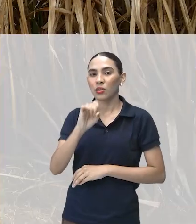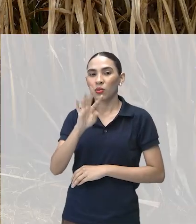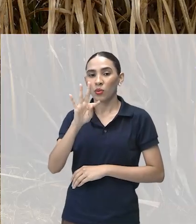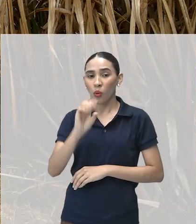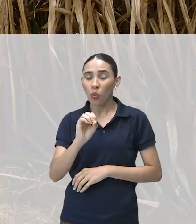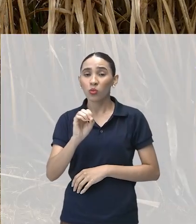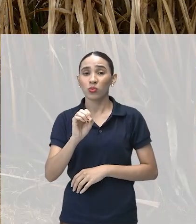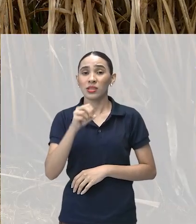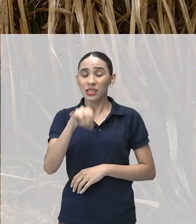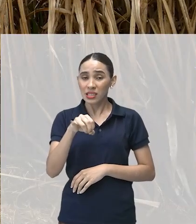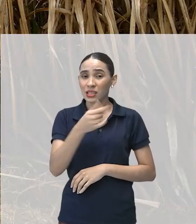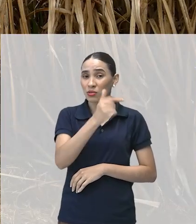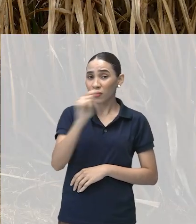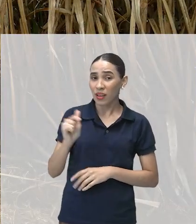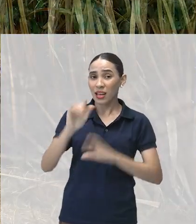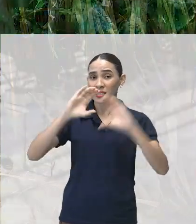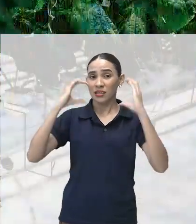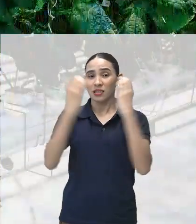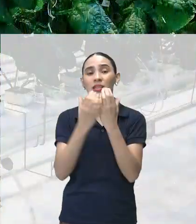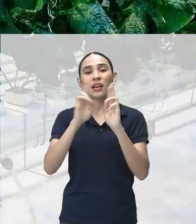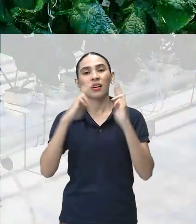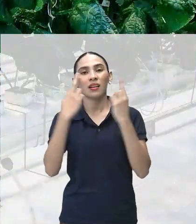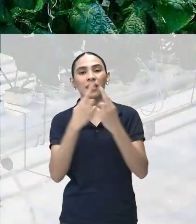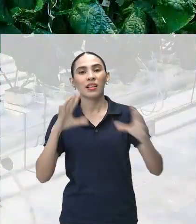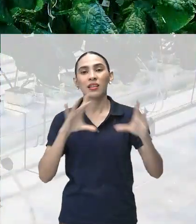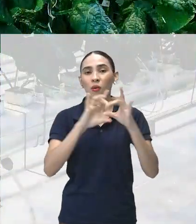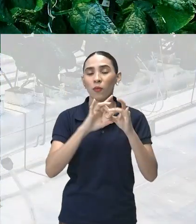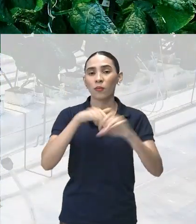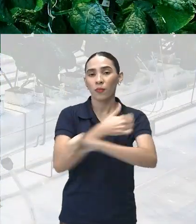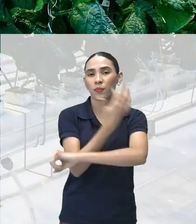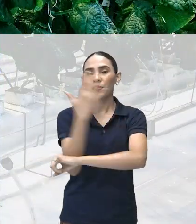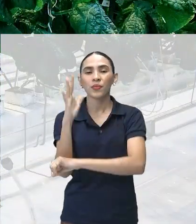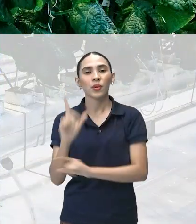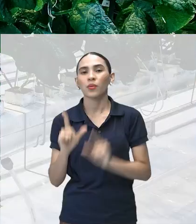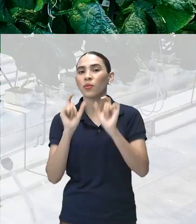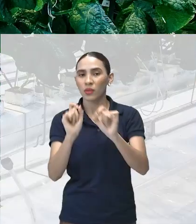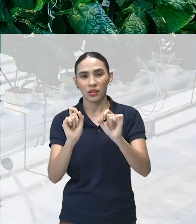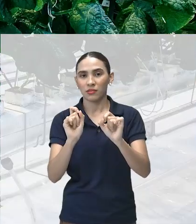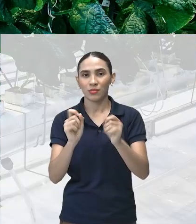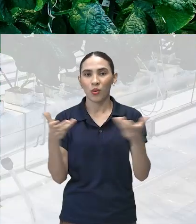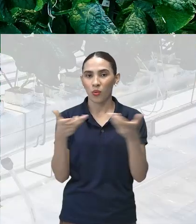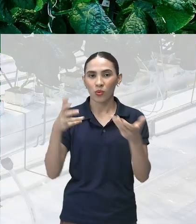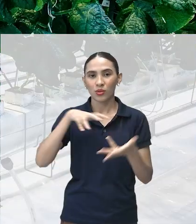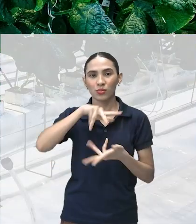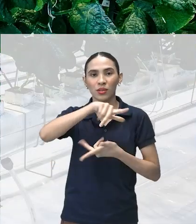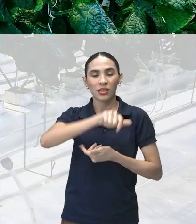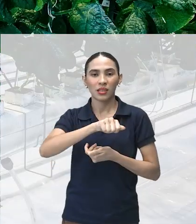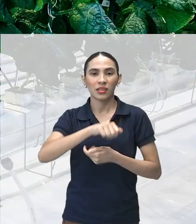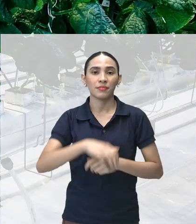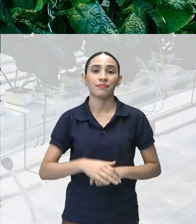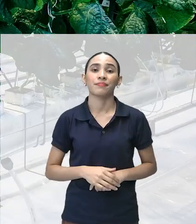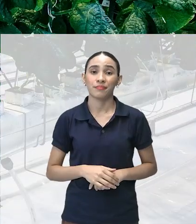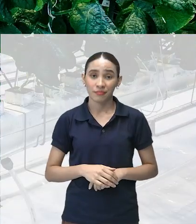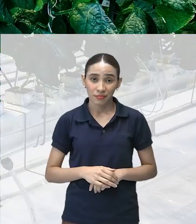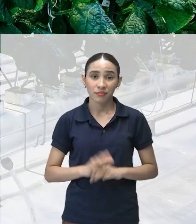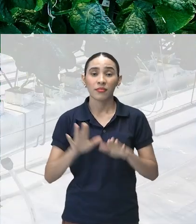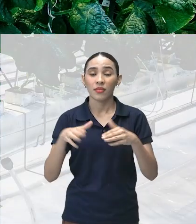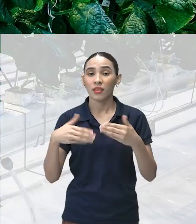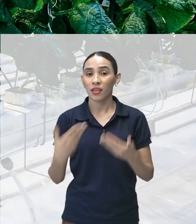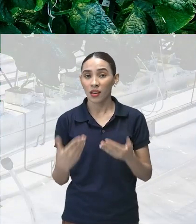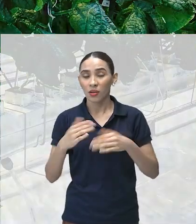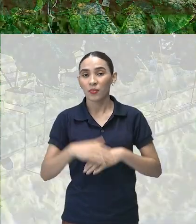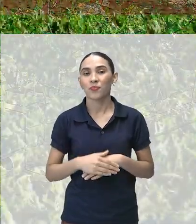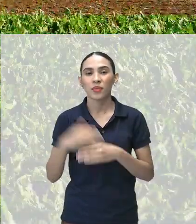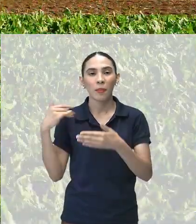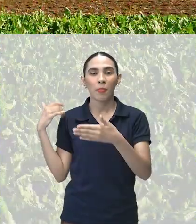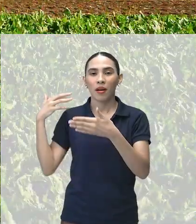não tivesse outras conferências ligadas ao meio ambiente, o que seria do nosso planeta atualmente? Então,